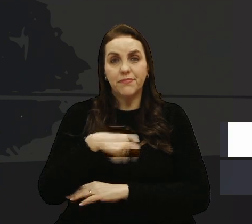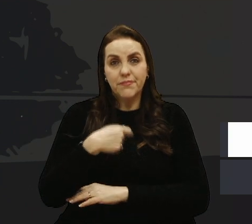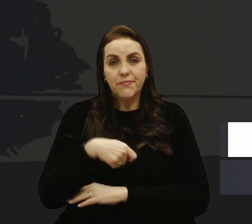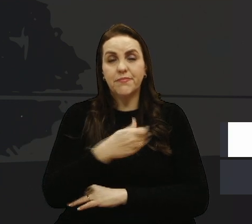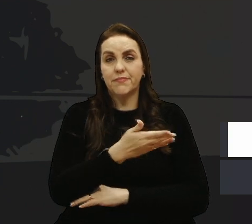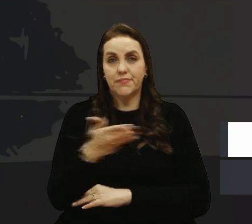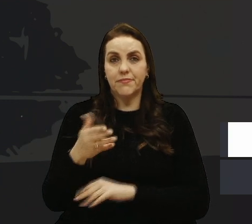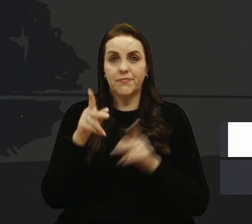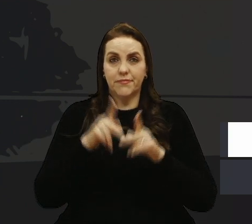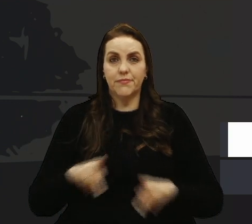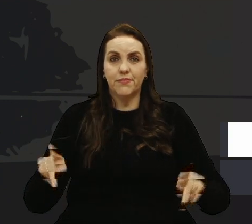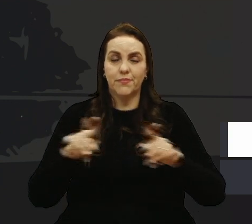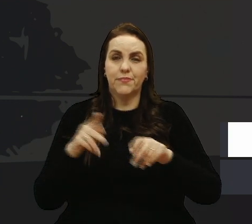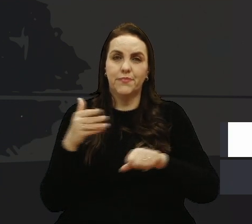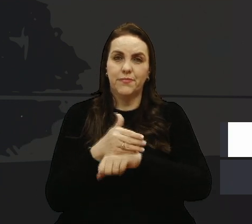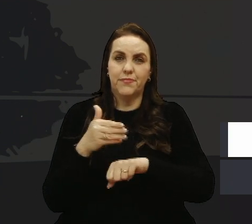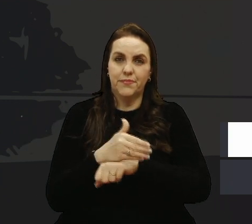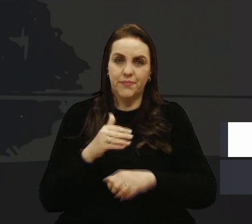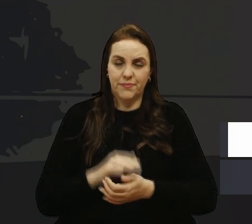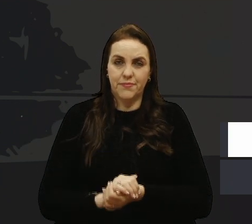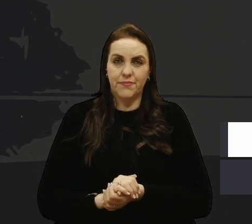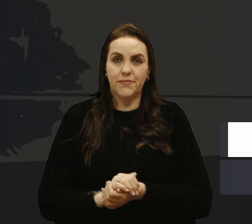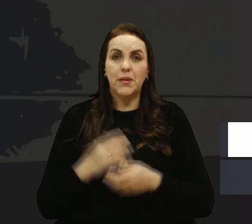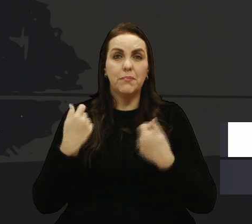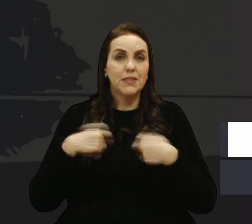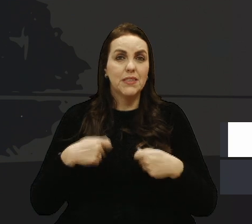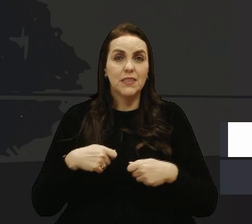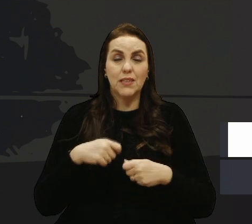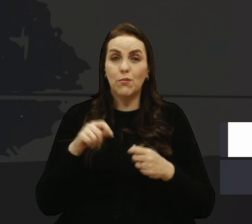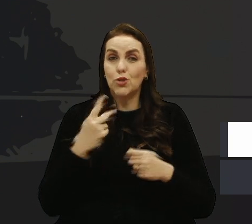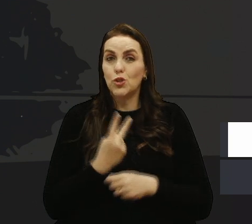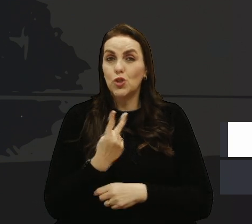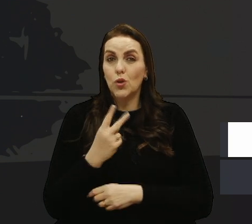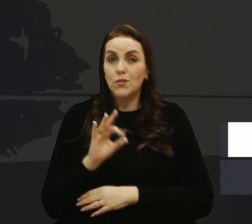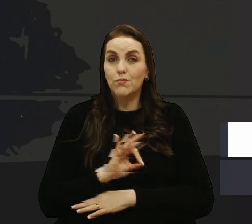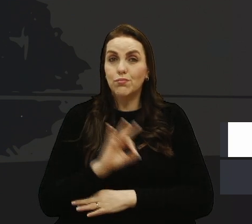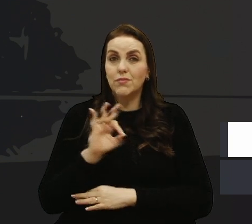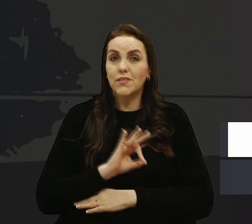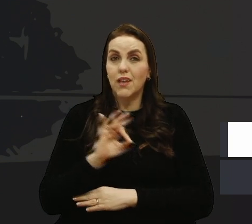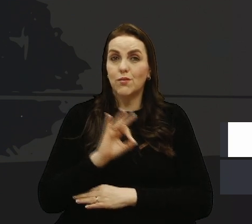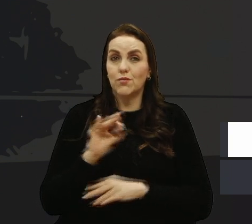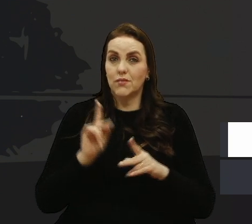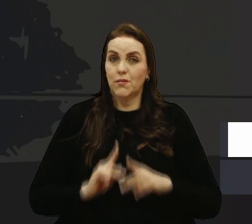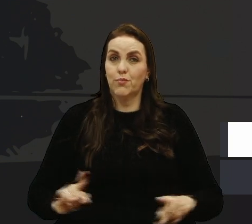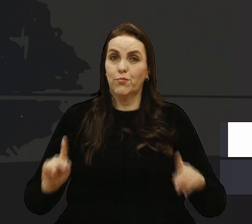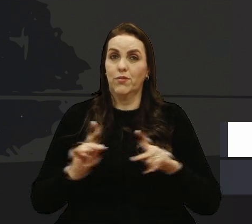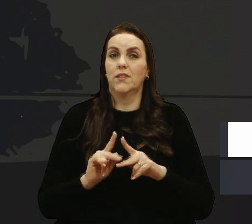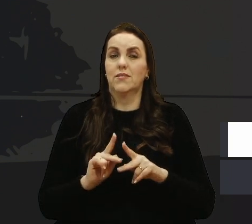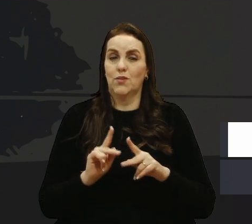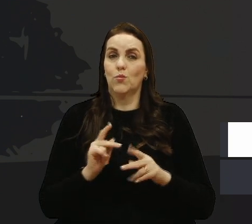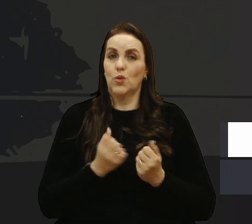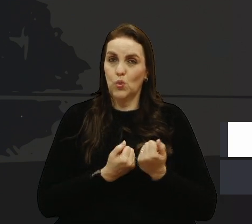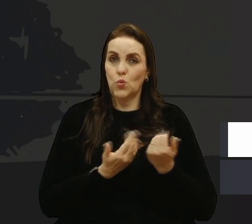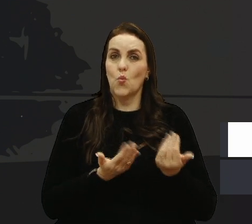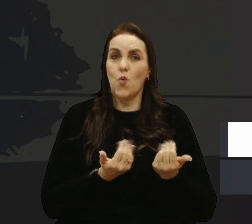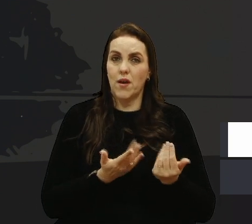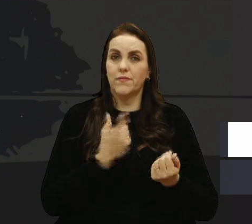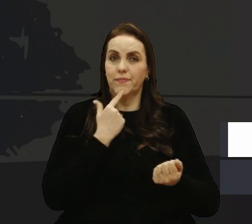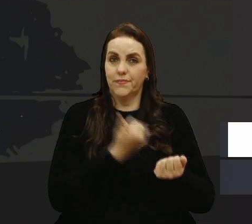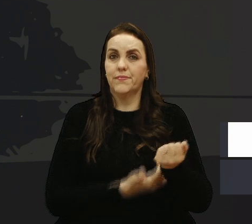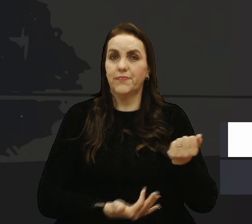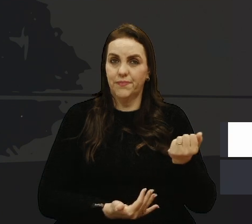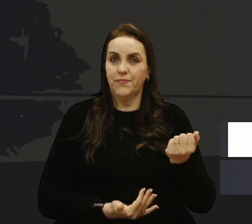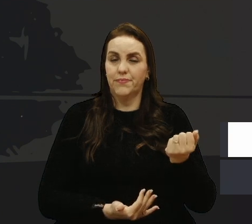população participe. Nós precisamos de 2% da população como doadores. Esse é um número